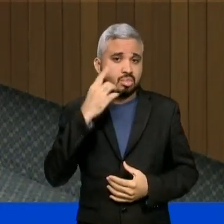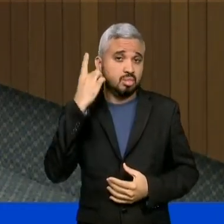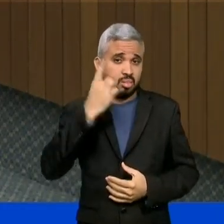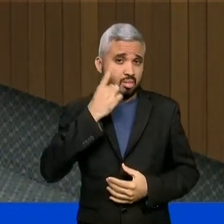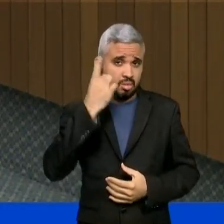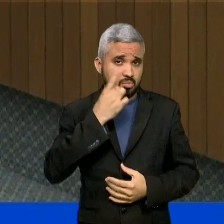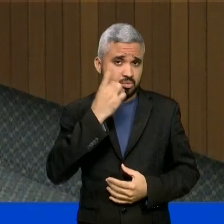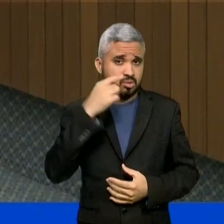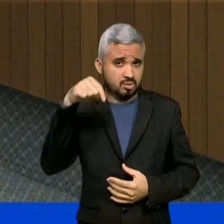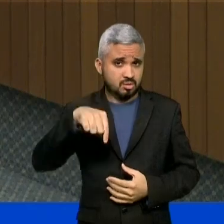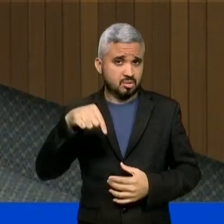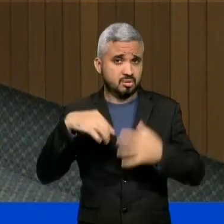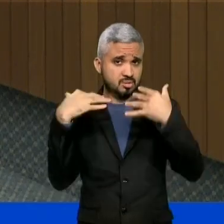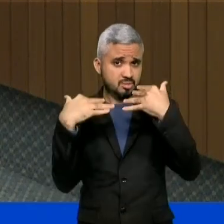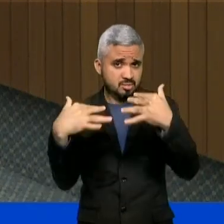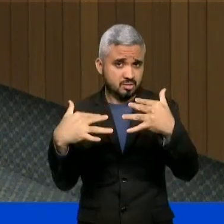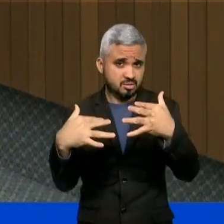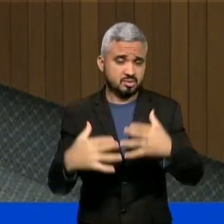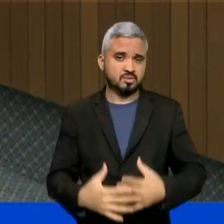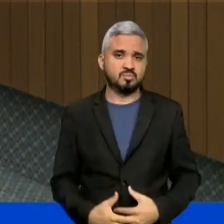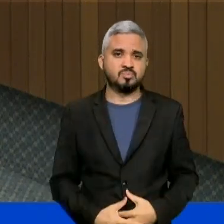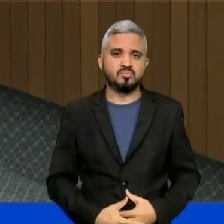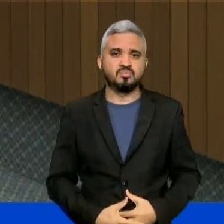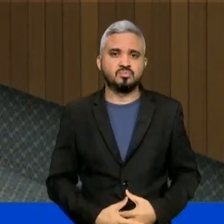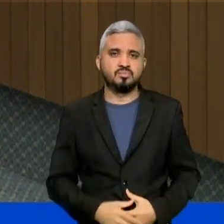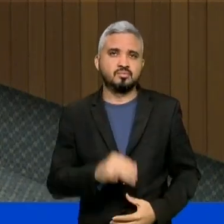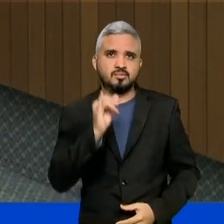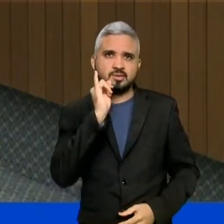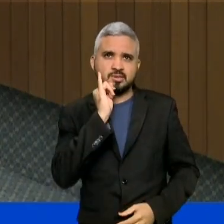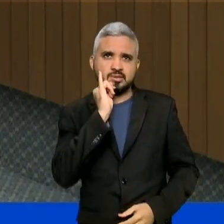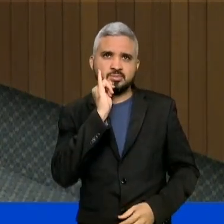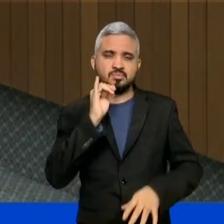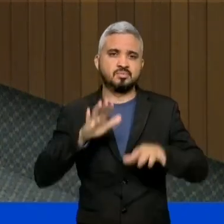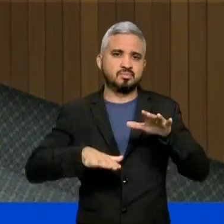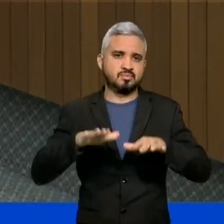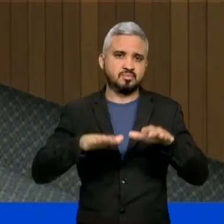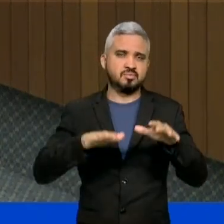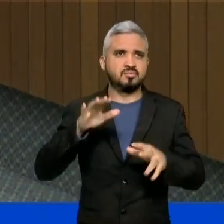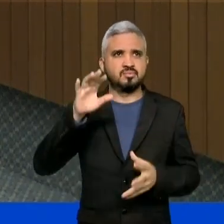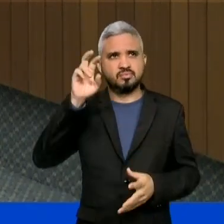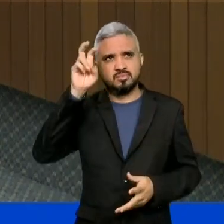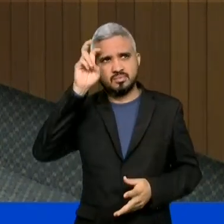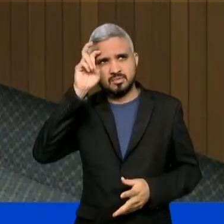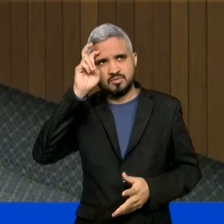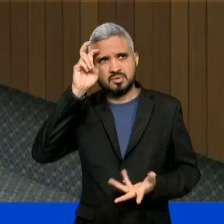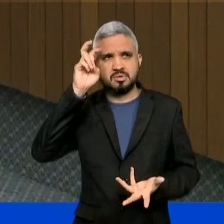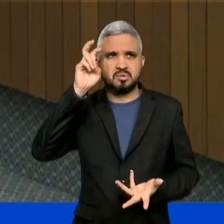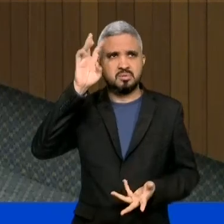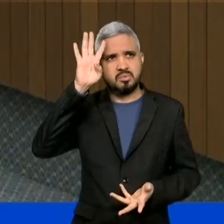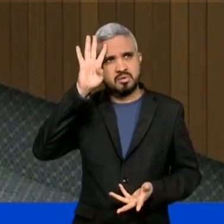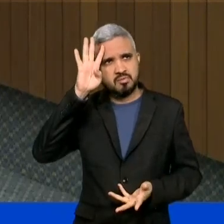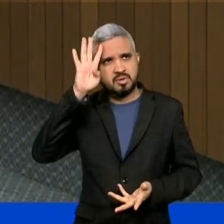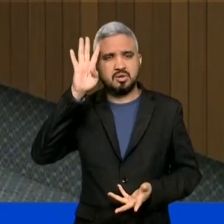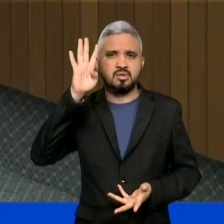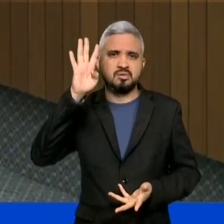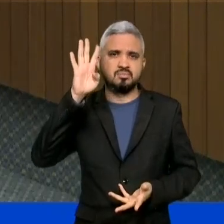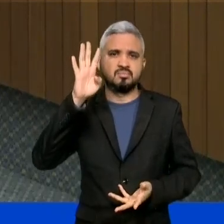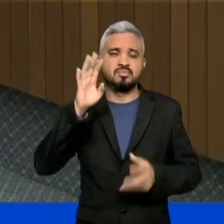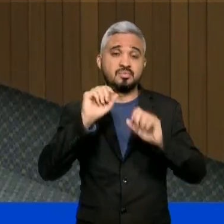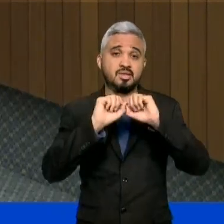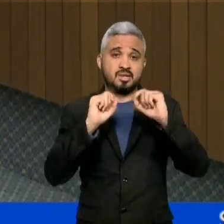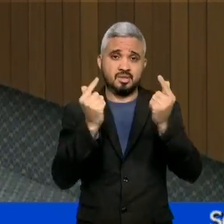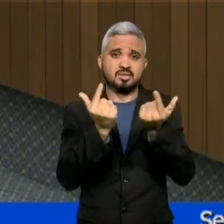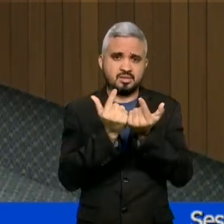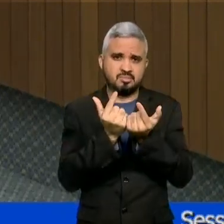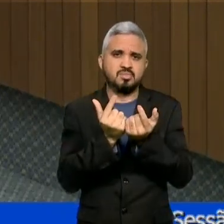semana, com sessão solene, o deputado autor do requerimento, que assim, a casa aprova, mas ali é uma